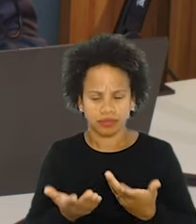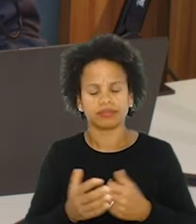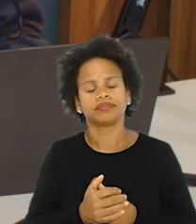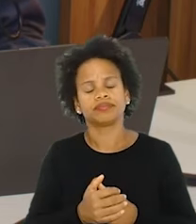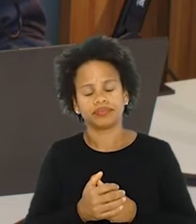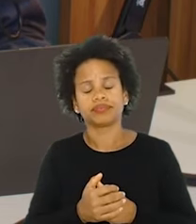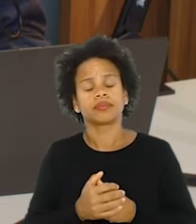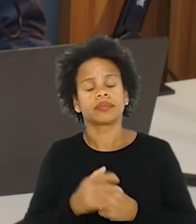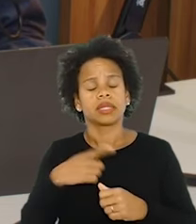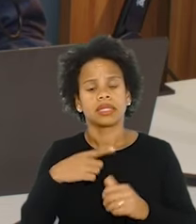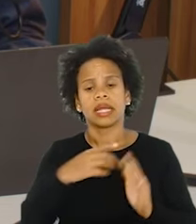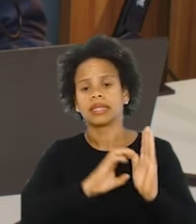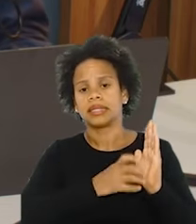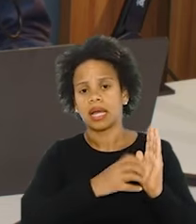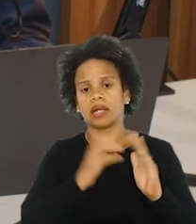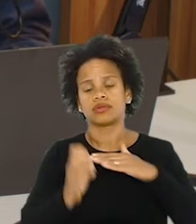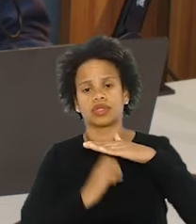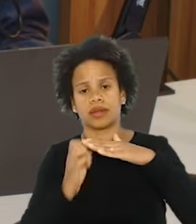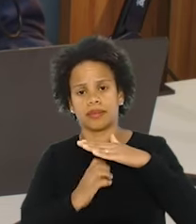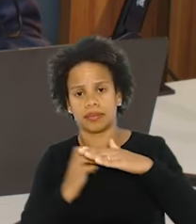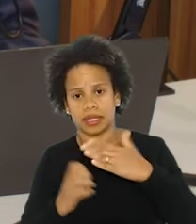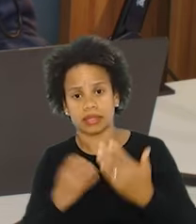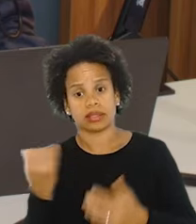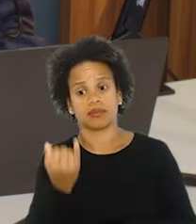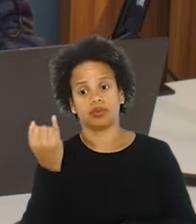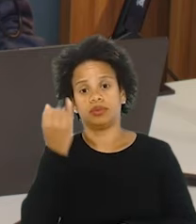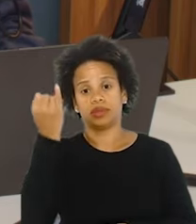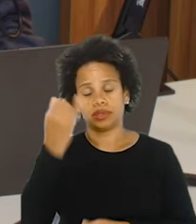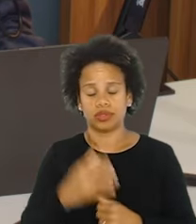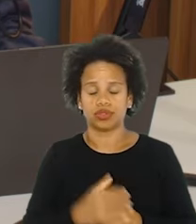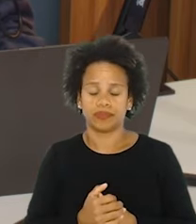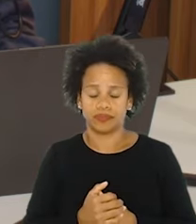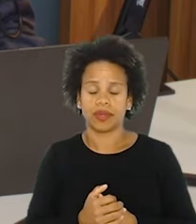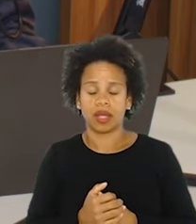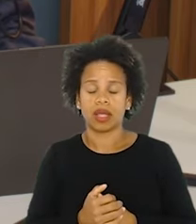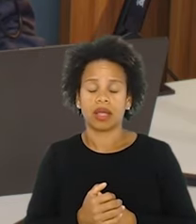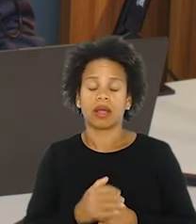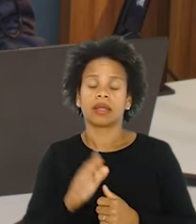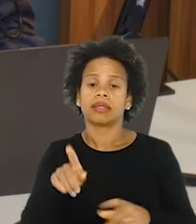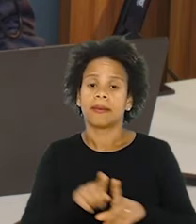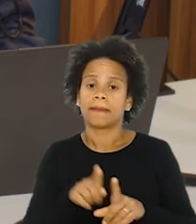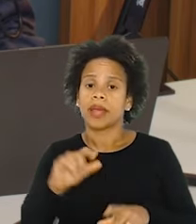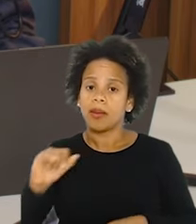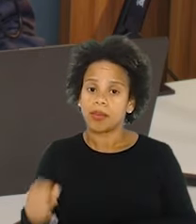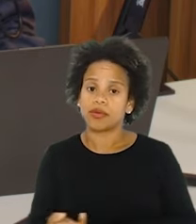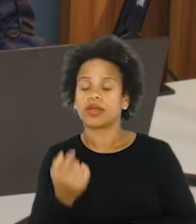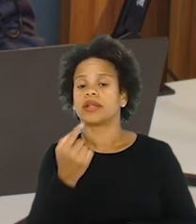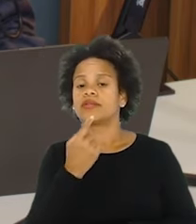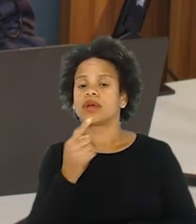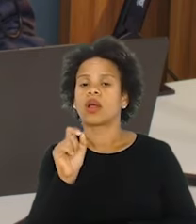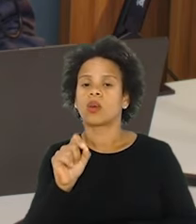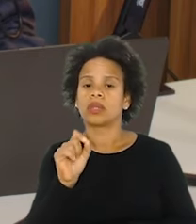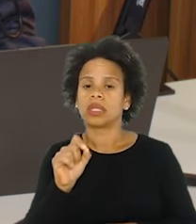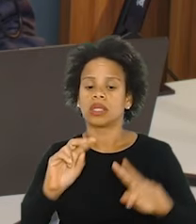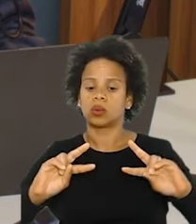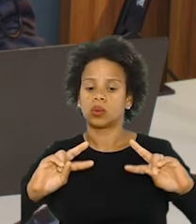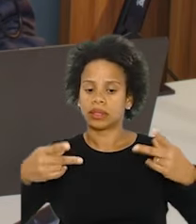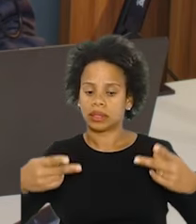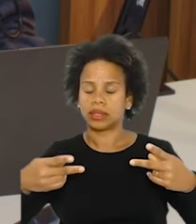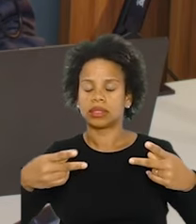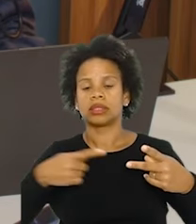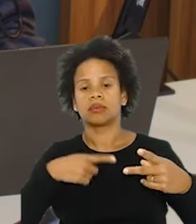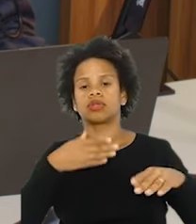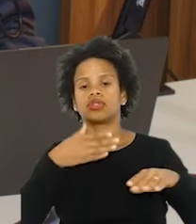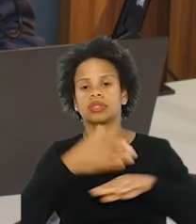implantação de dados da empresa é muito importante né já a gente tenha isso e aí Aproveite também aproveite para falar que aí no link aqui vocês podem